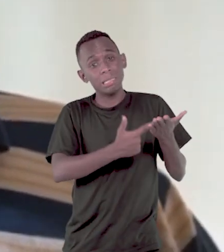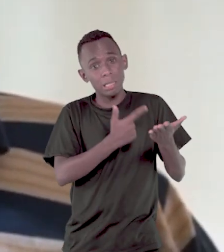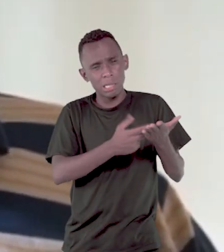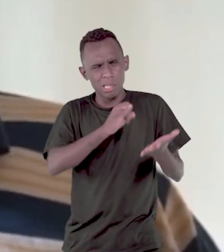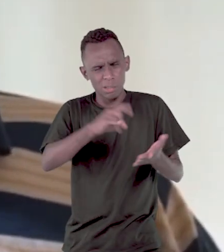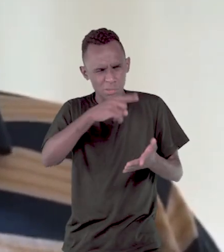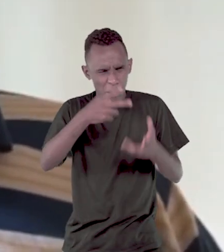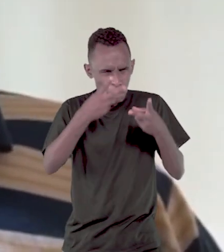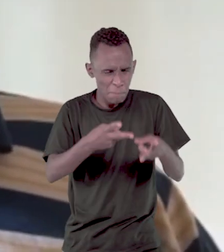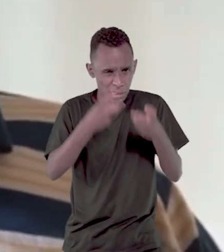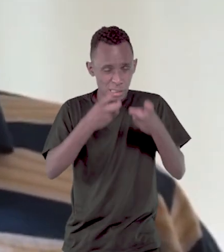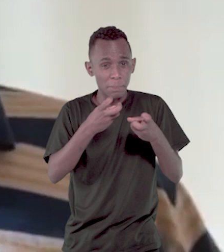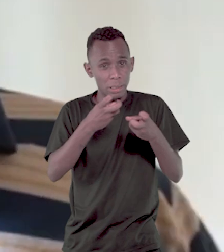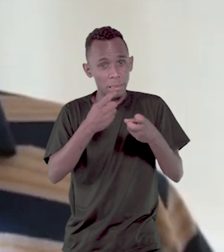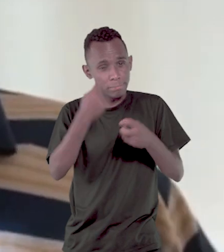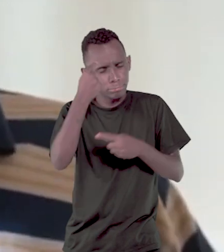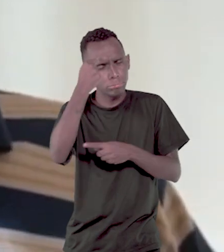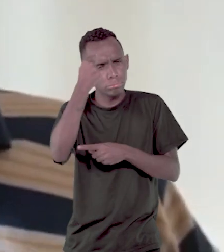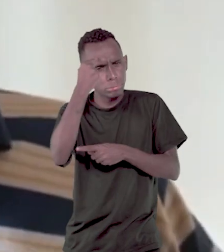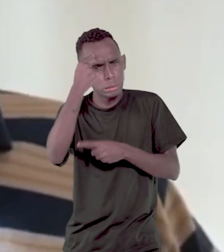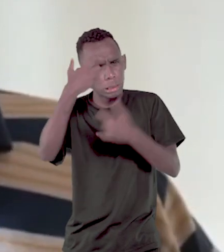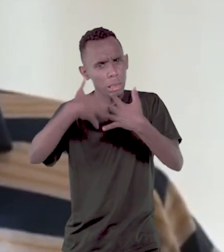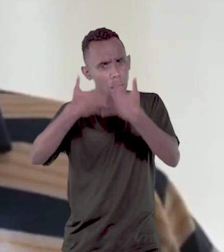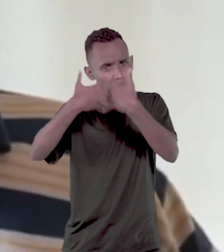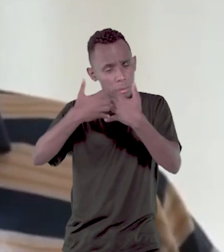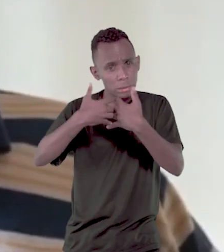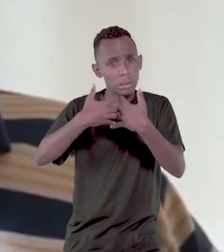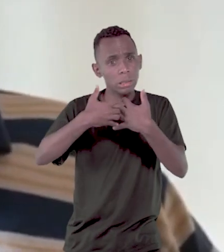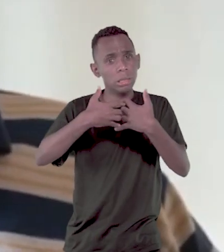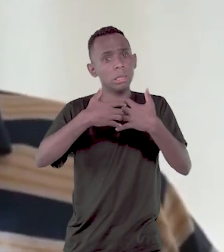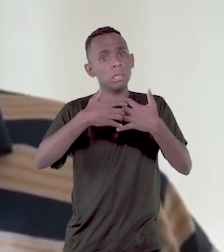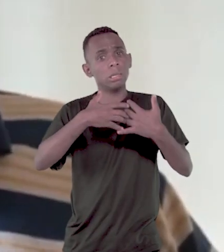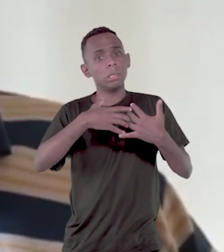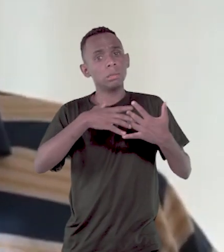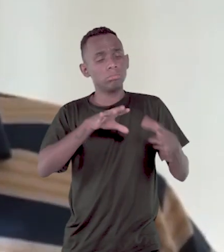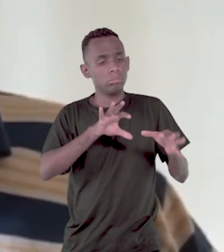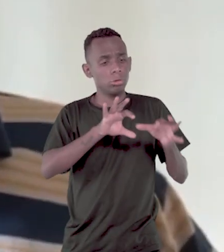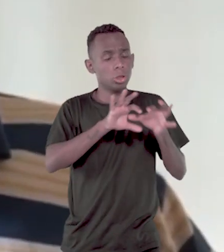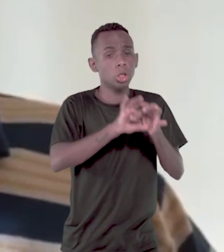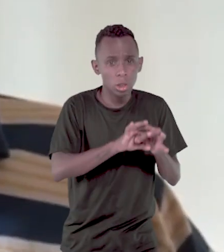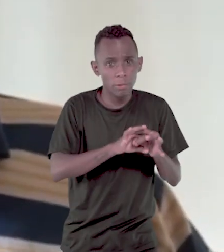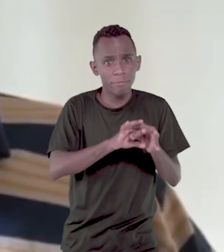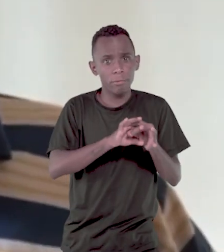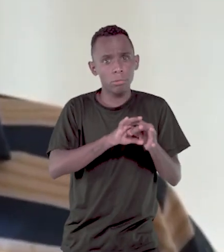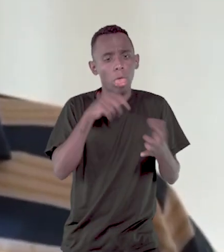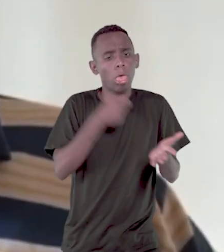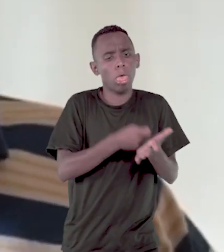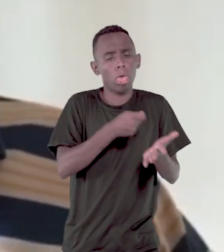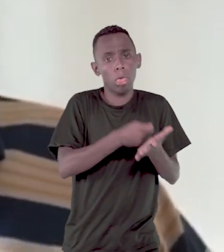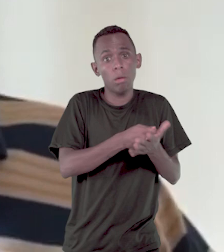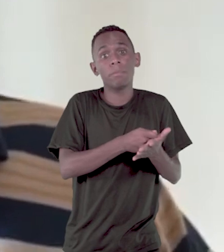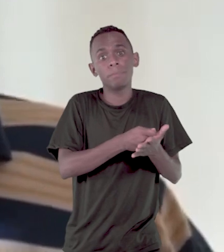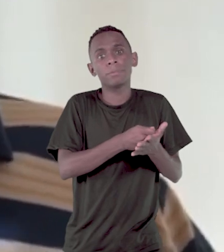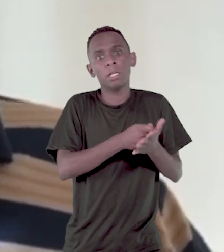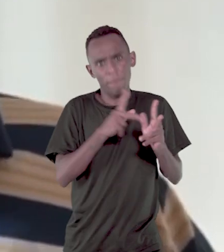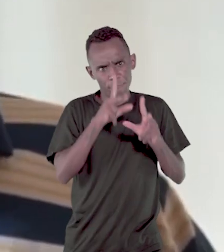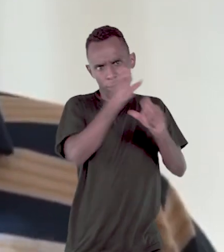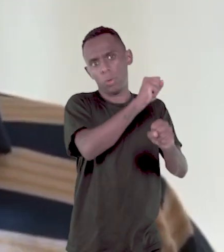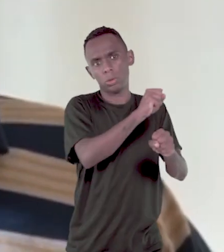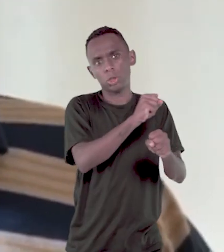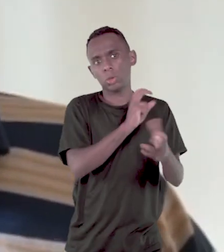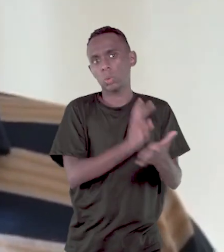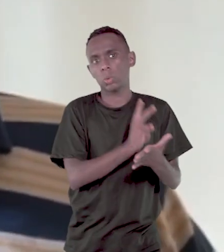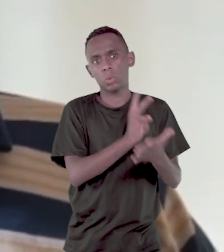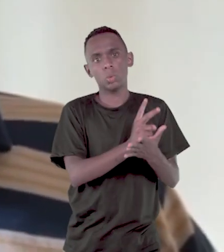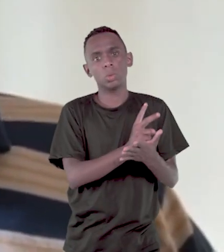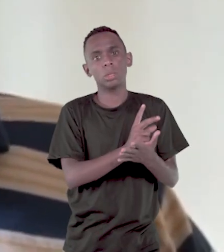vista literário, se você pensar, as amarras conservadoras do Rio de Janeiro eram muito grandes.